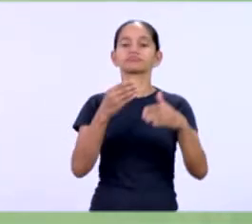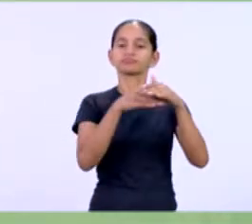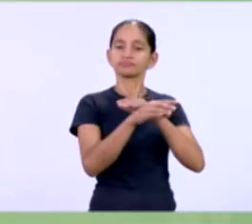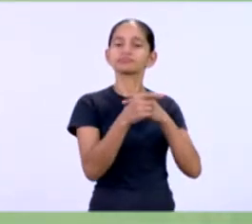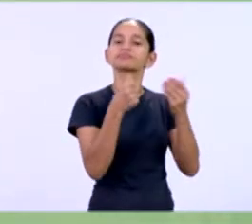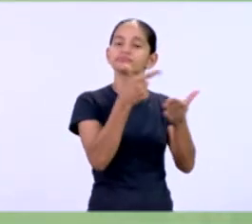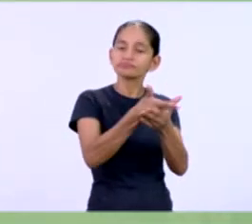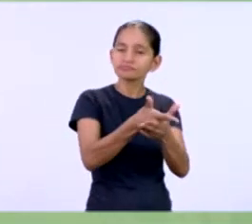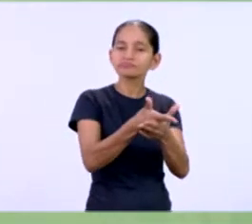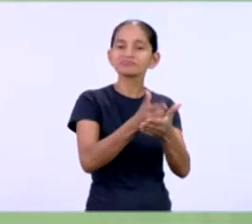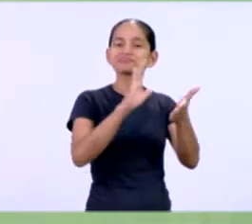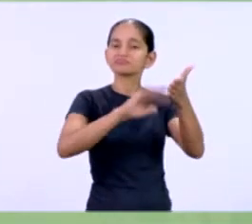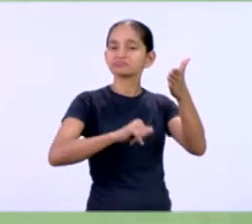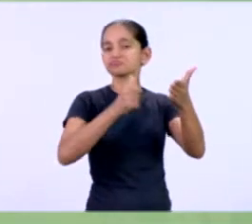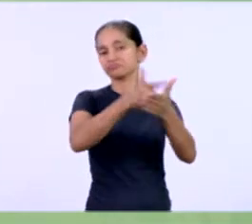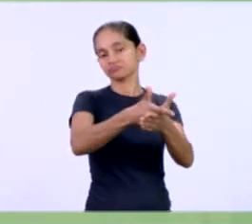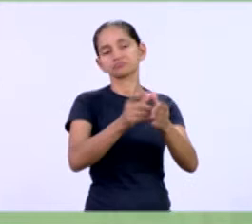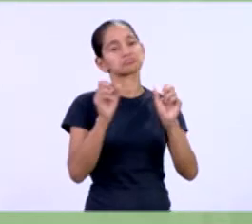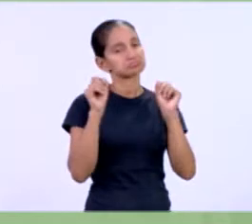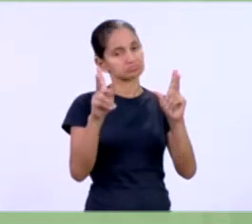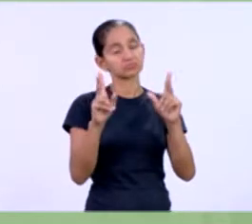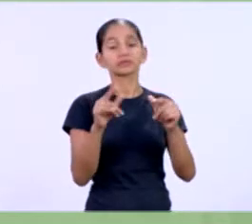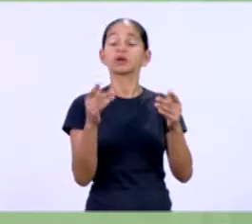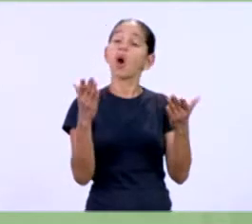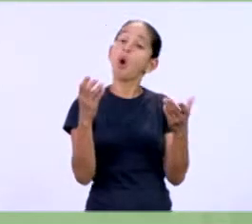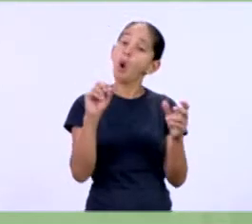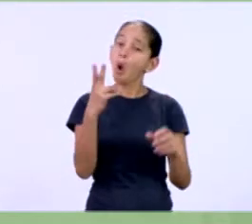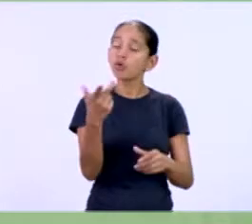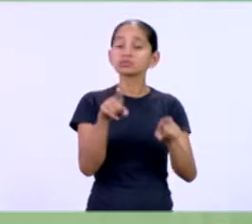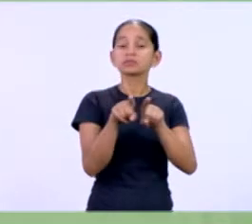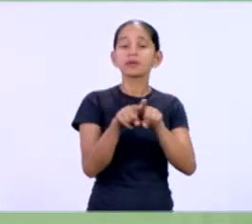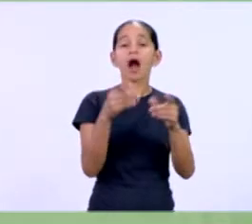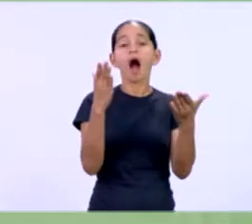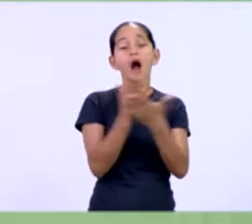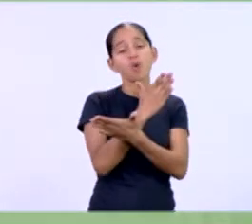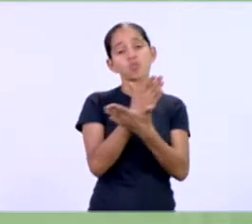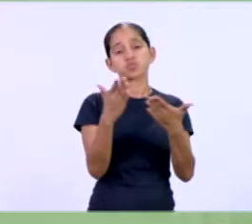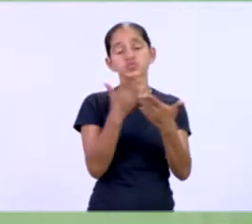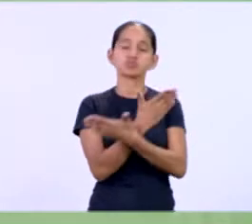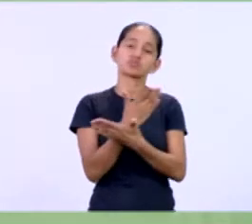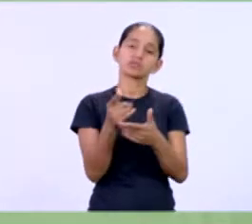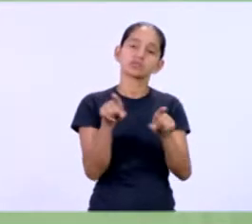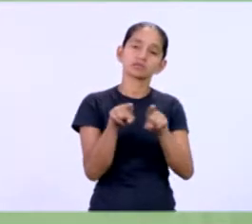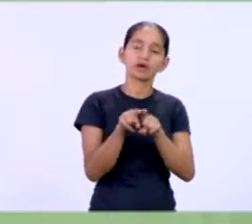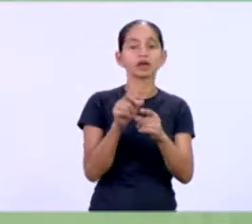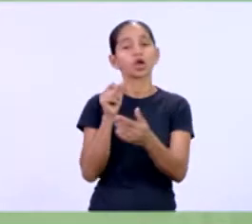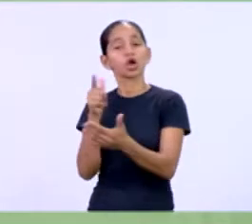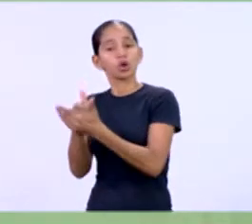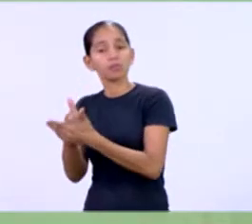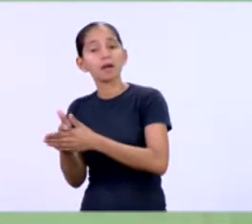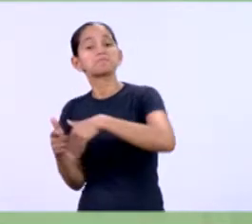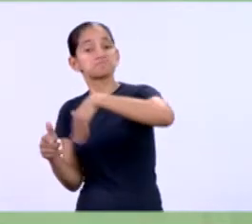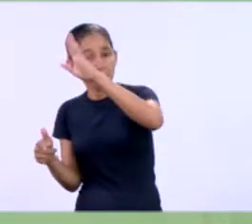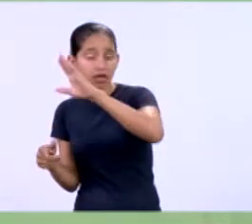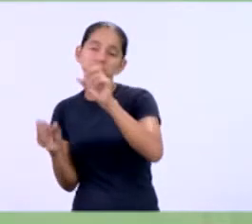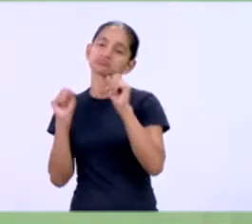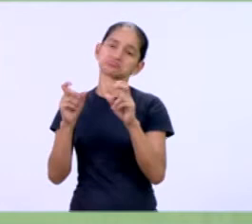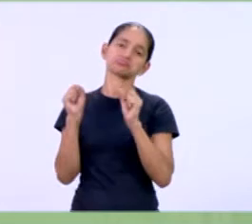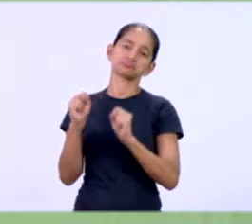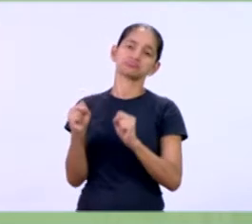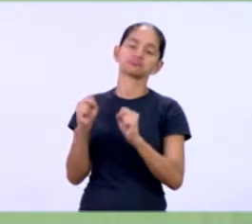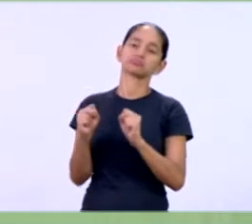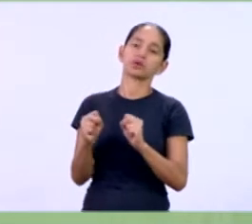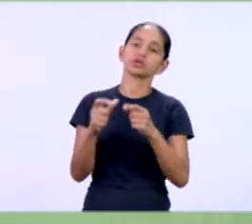precisar. Ou para a aquisição de outras companhias, com o intuito aqui, lógico, de aumentar